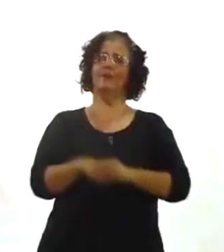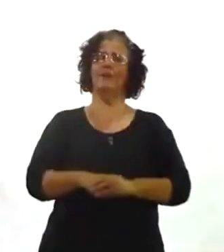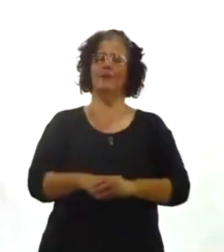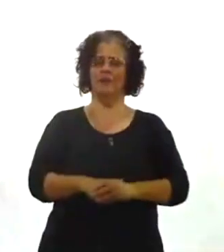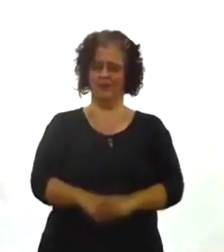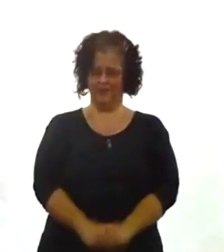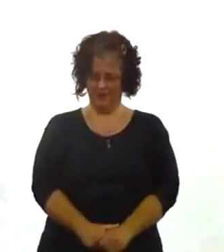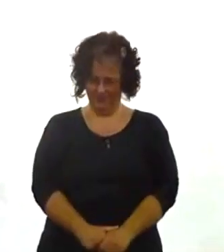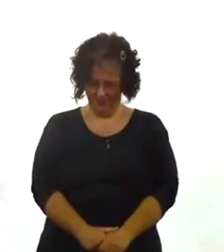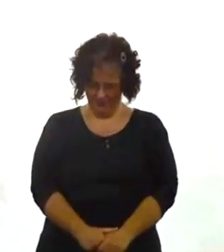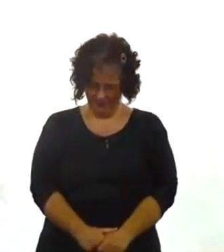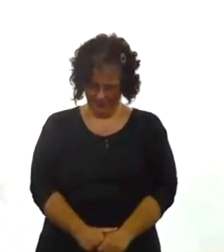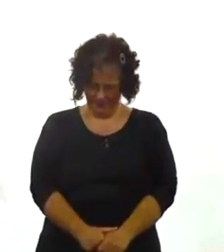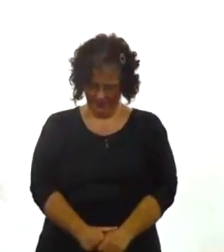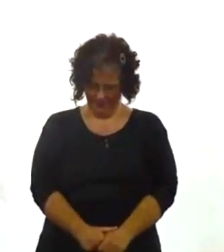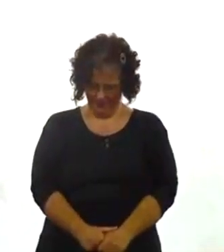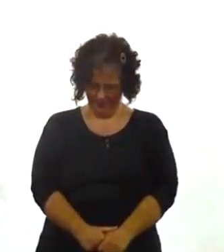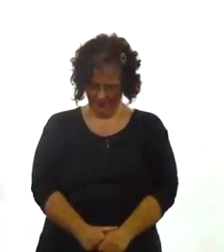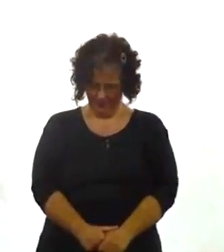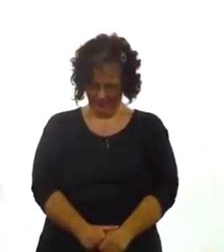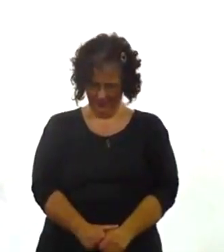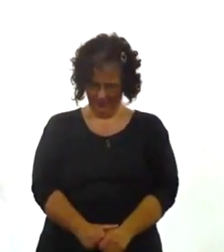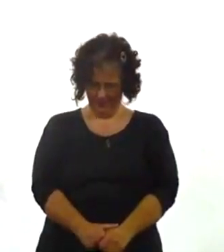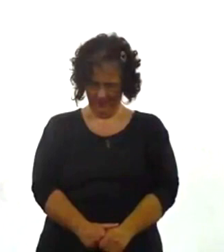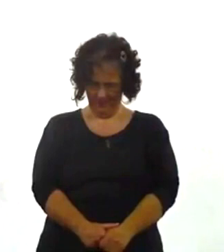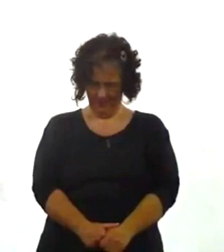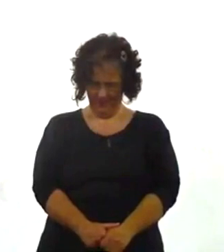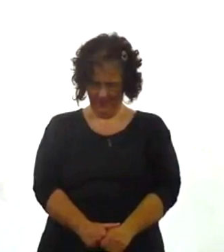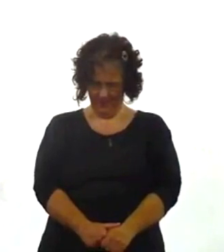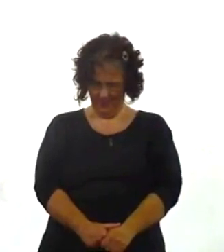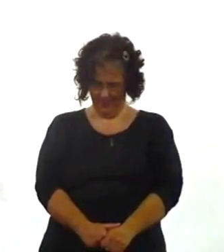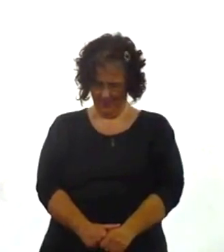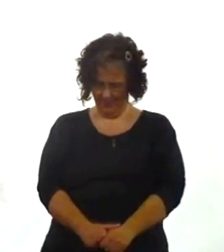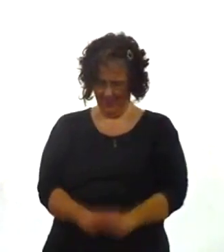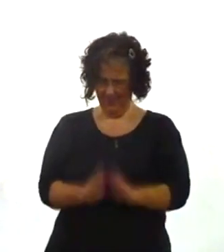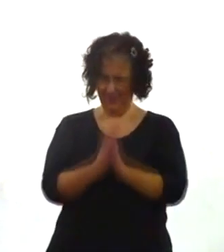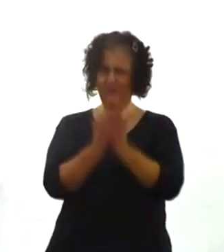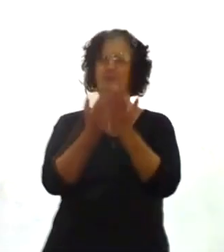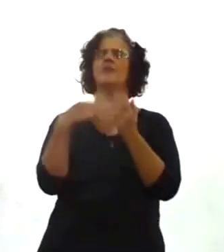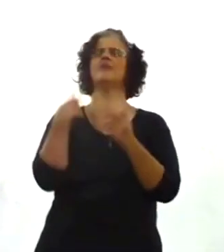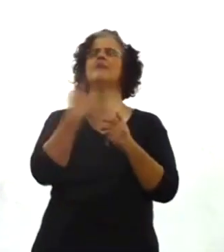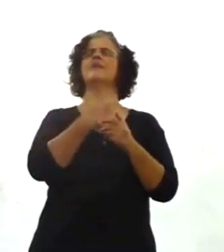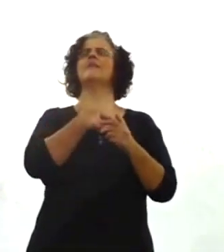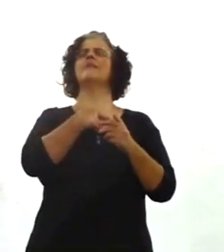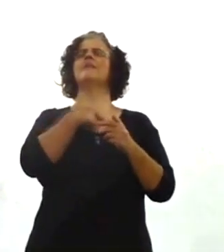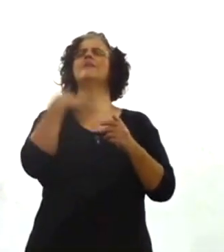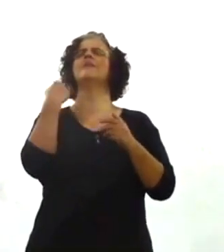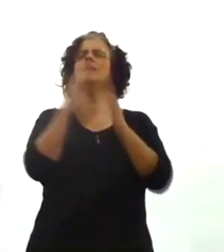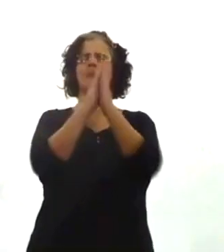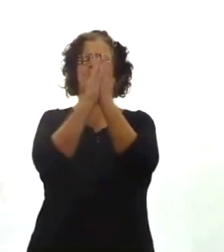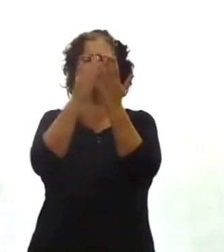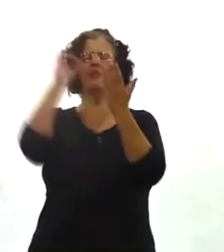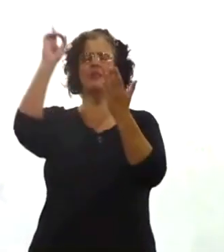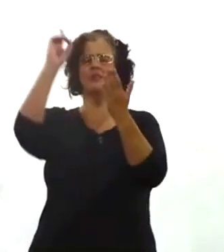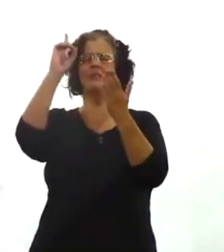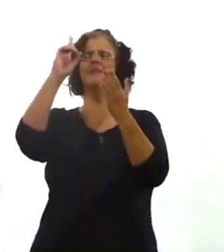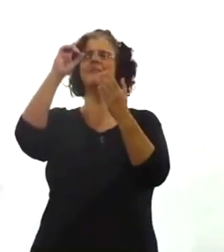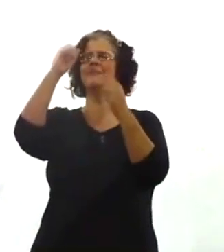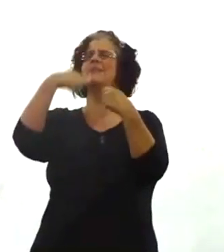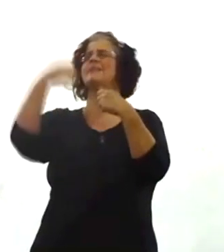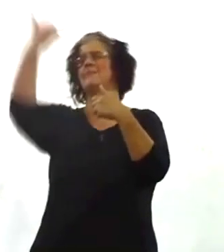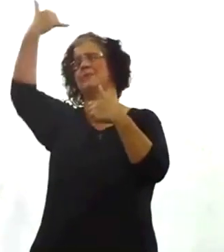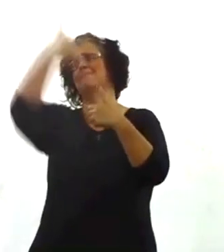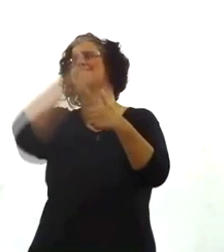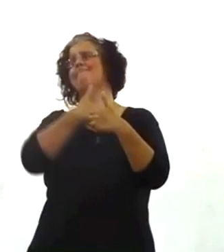Santo Deus, a Tua palavra está aberta. Nós precisamos ouvir a Tua voz. Em nome de Jesus nós te